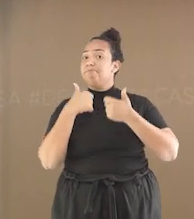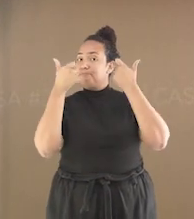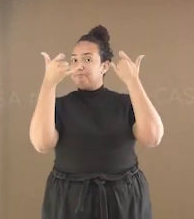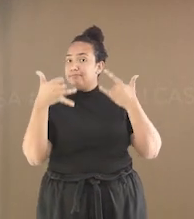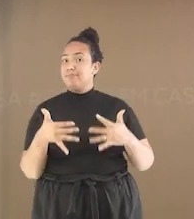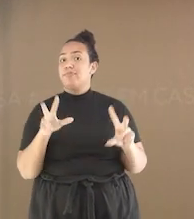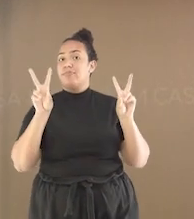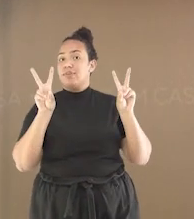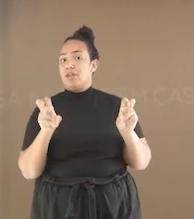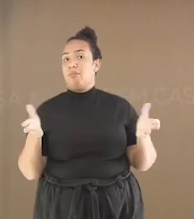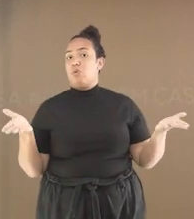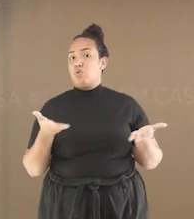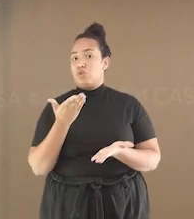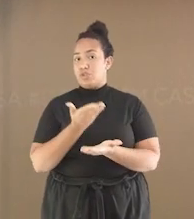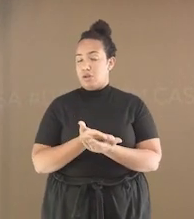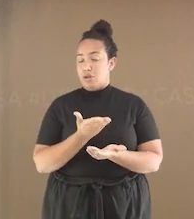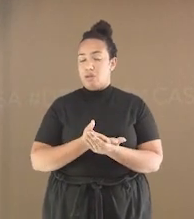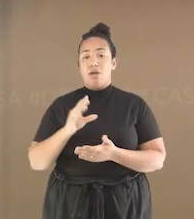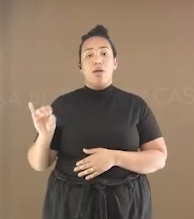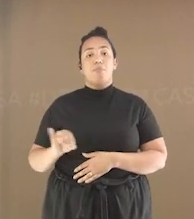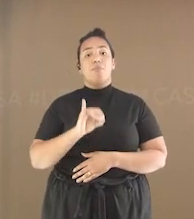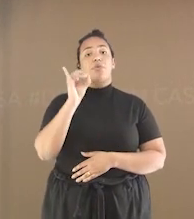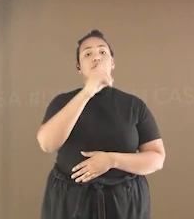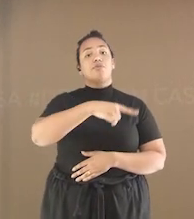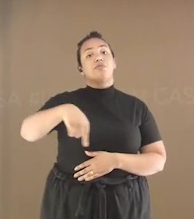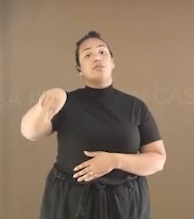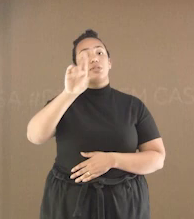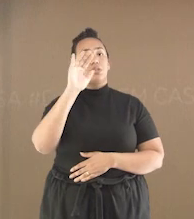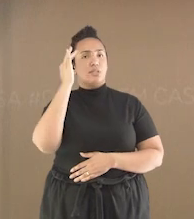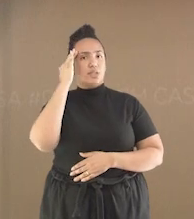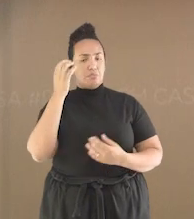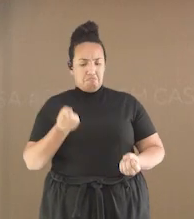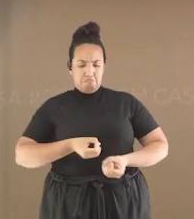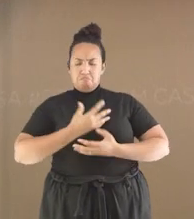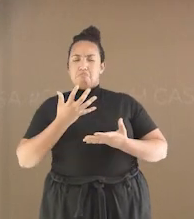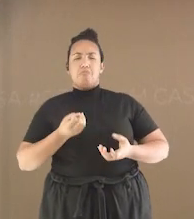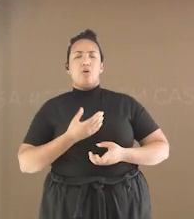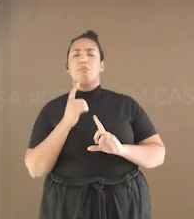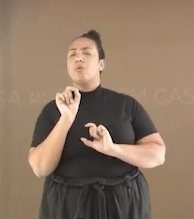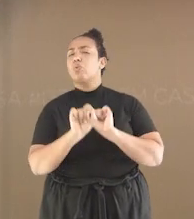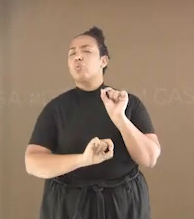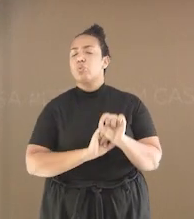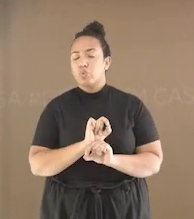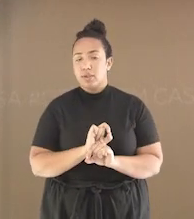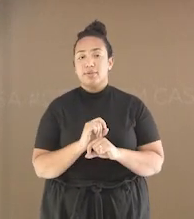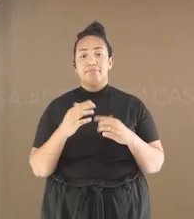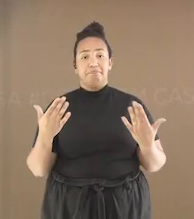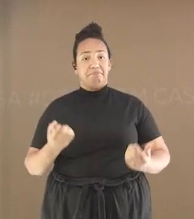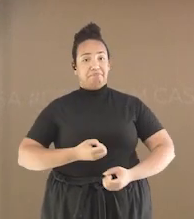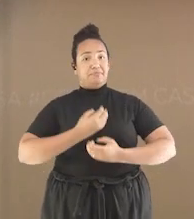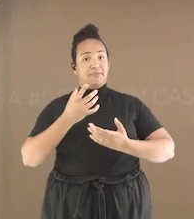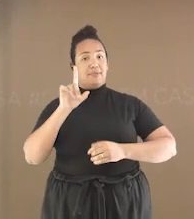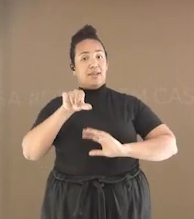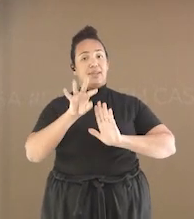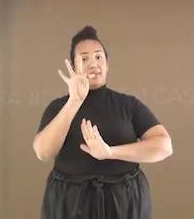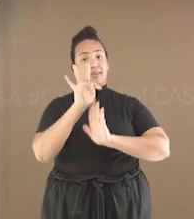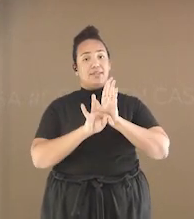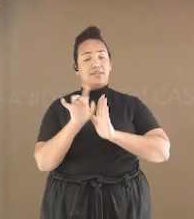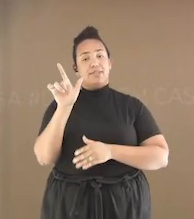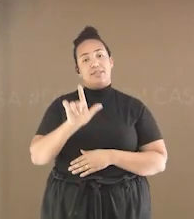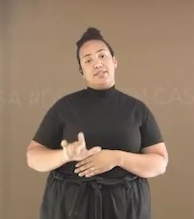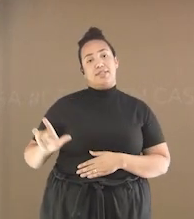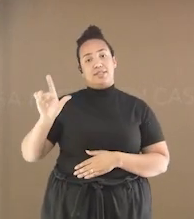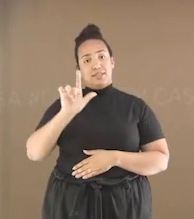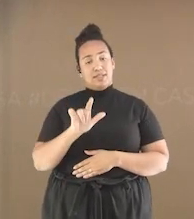concretos, é importante que entenda o que é um poema. Poema é um texto literário